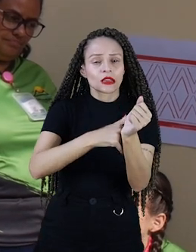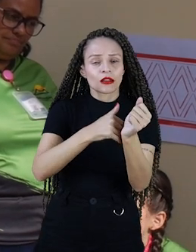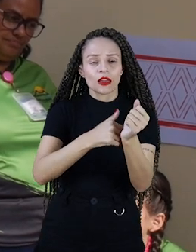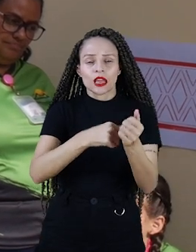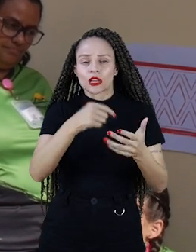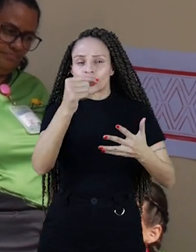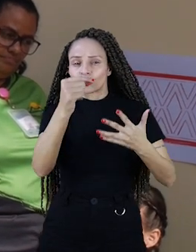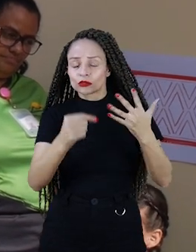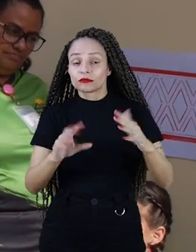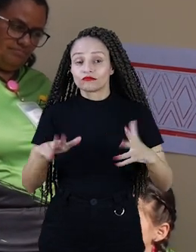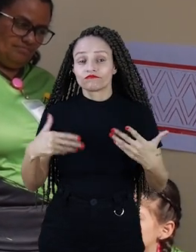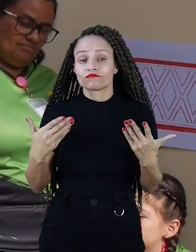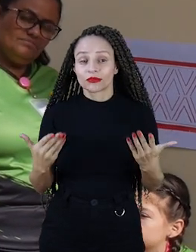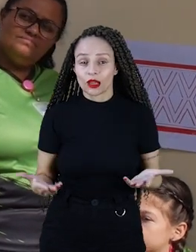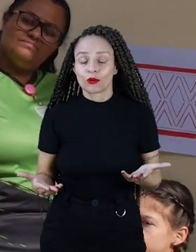Então, né?